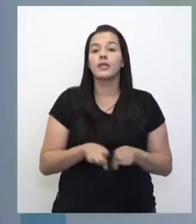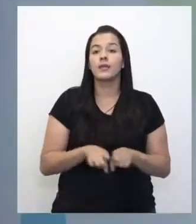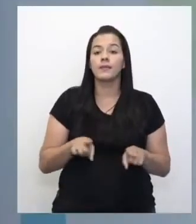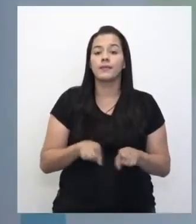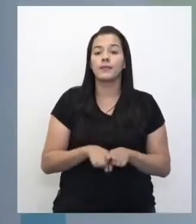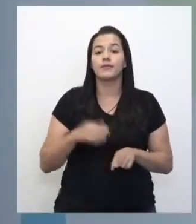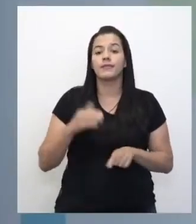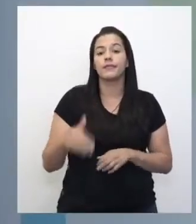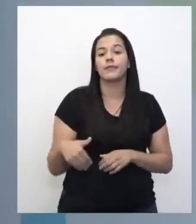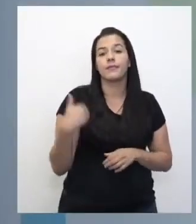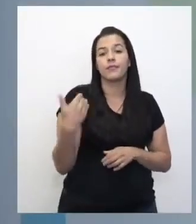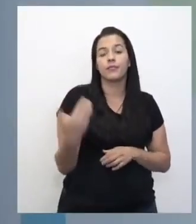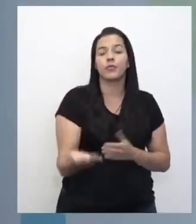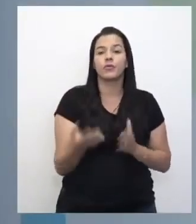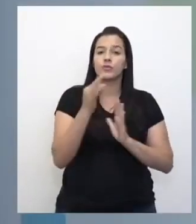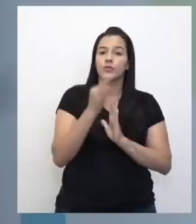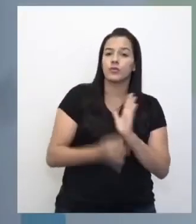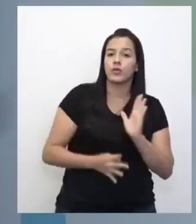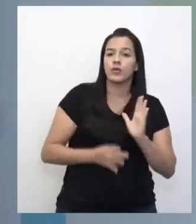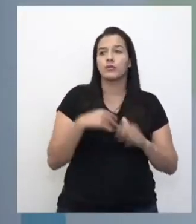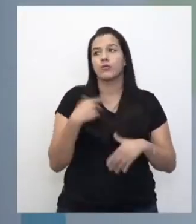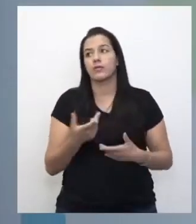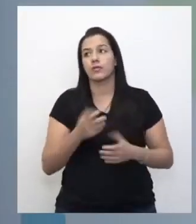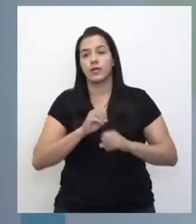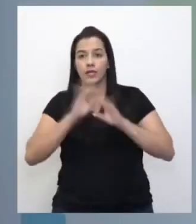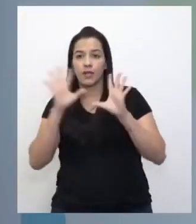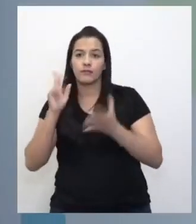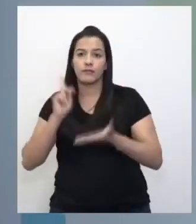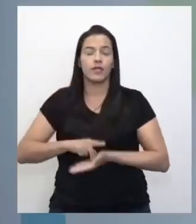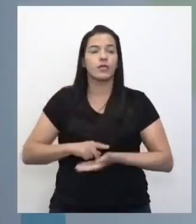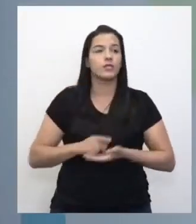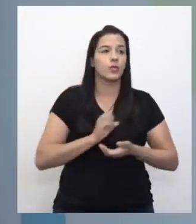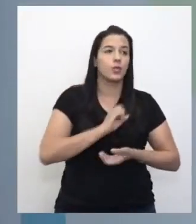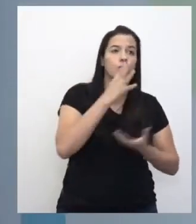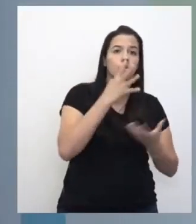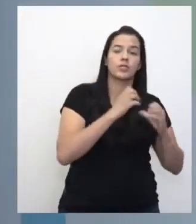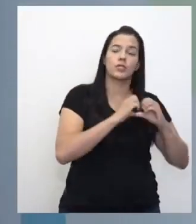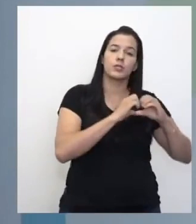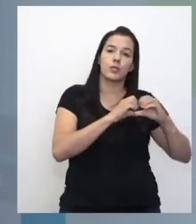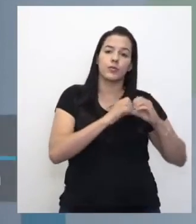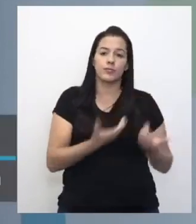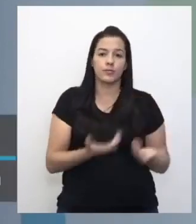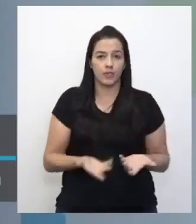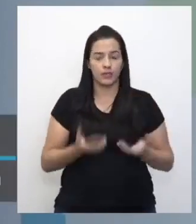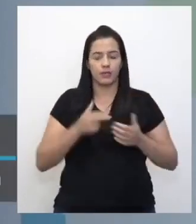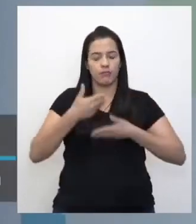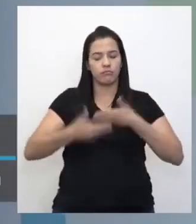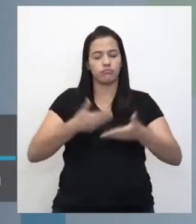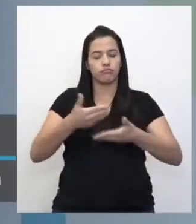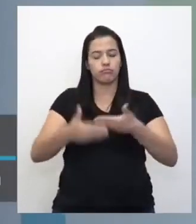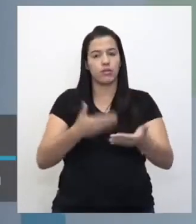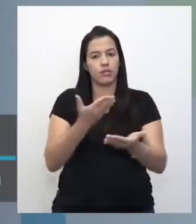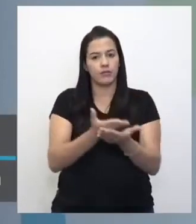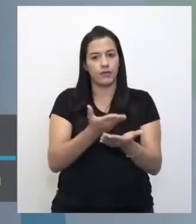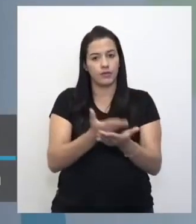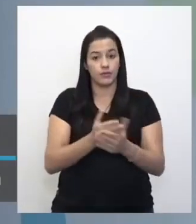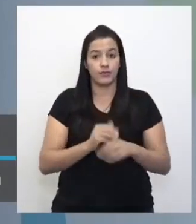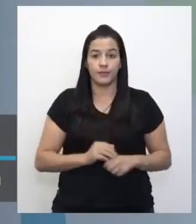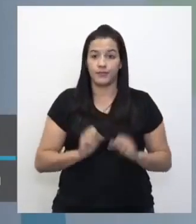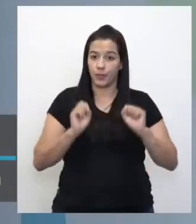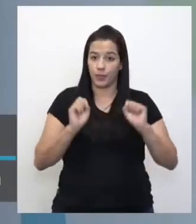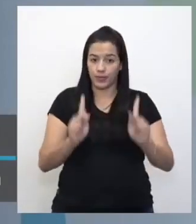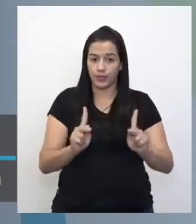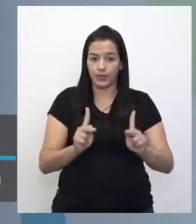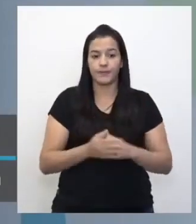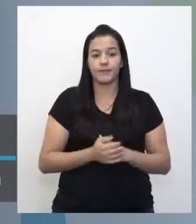que leva um texto a ser romântico, outro a ser realista. São várias especificidades que trataremos ao longo desta sequência de atividades. Tá